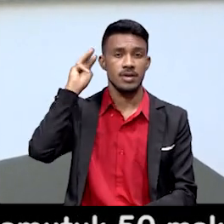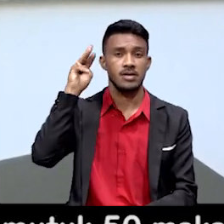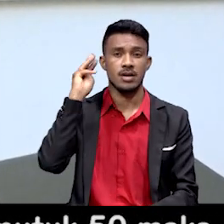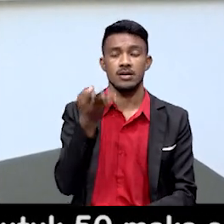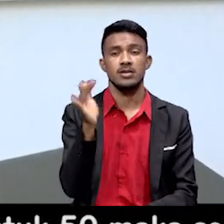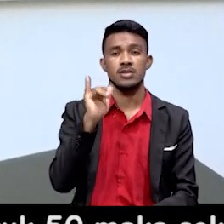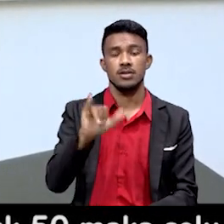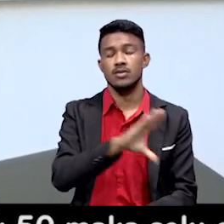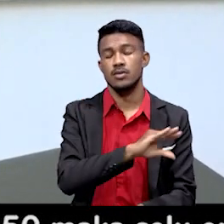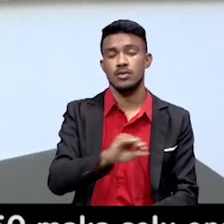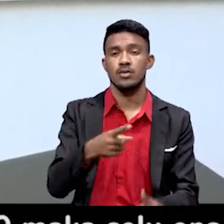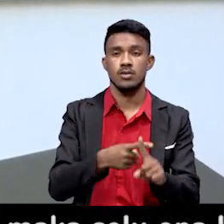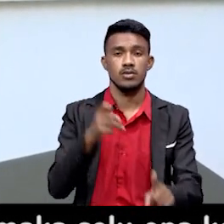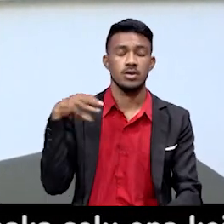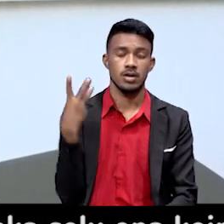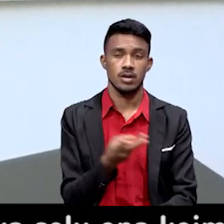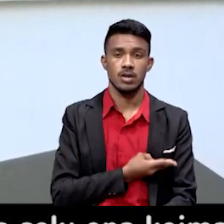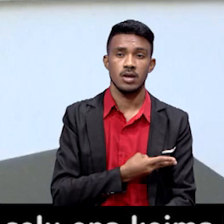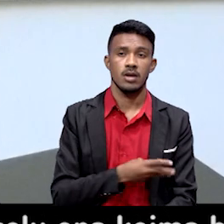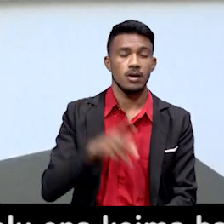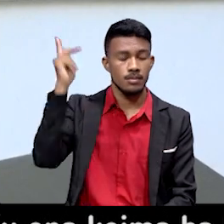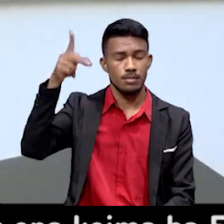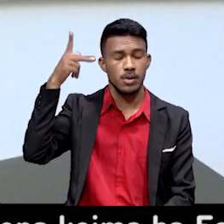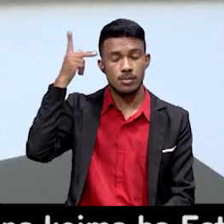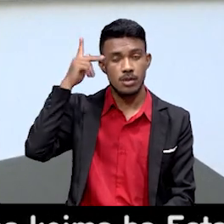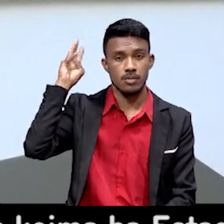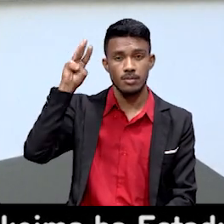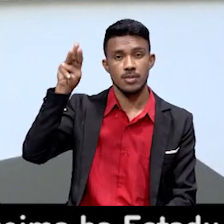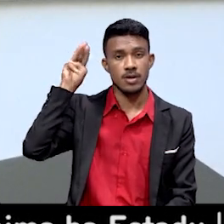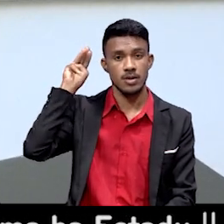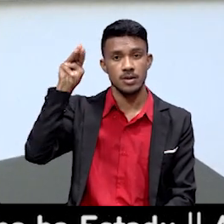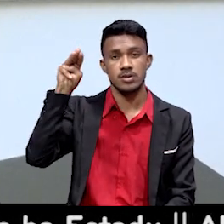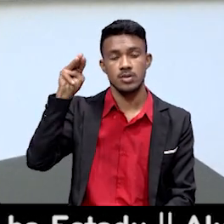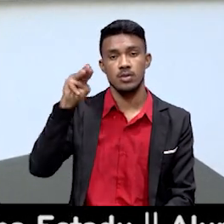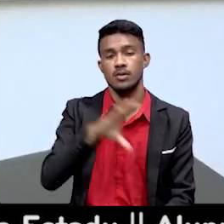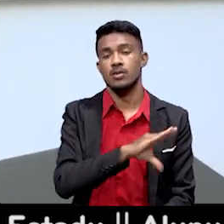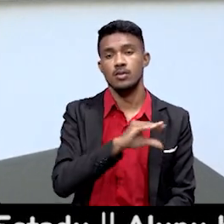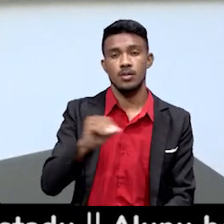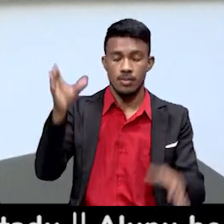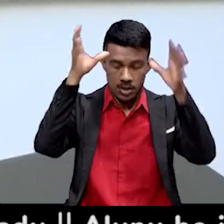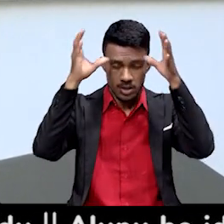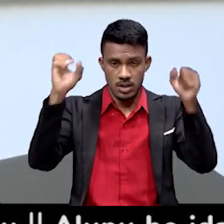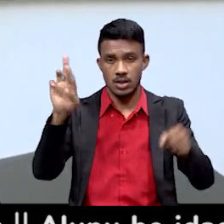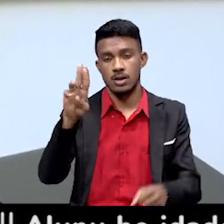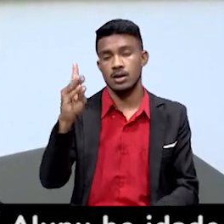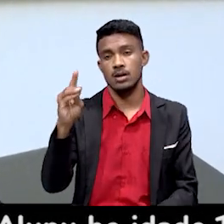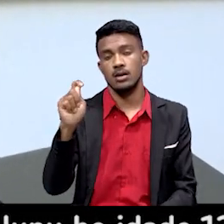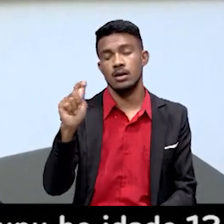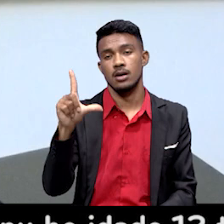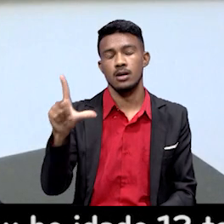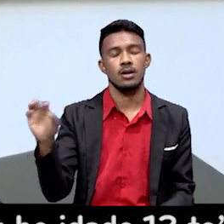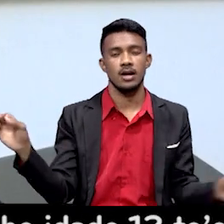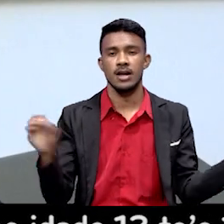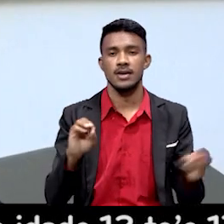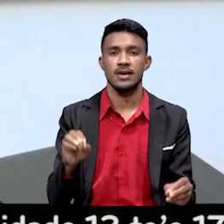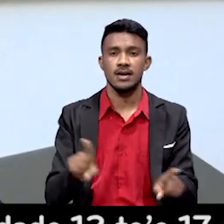usi tania primeiro ministro to bahia iha presidente república la diferencia. Sira